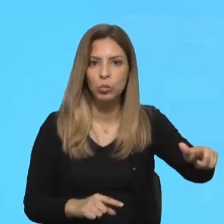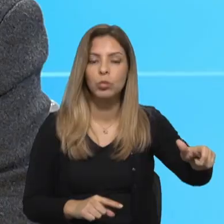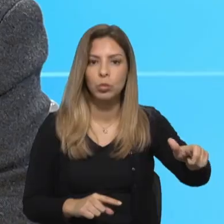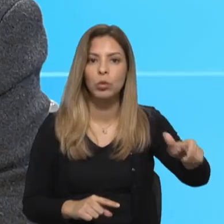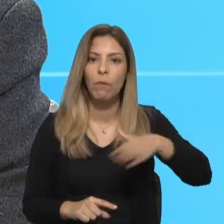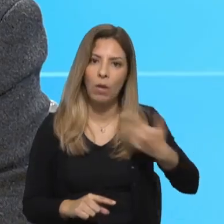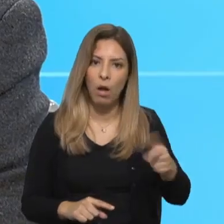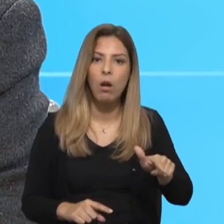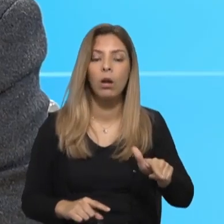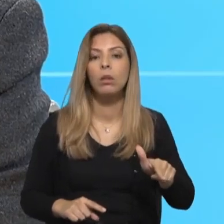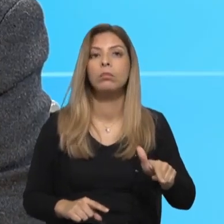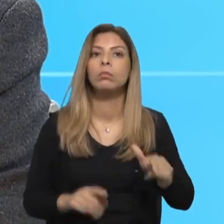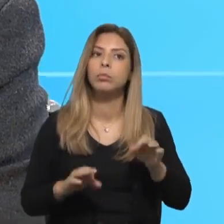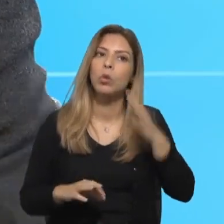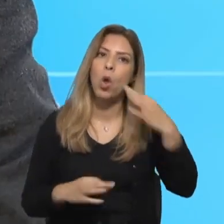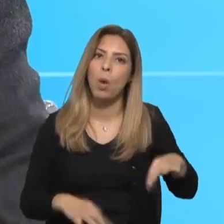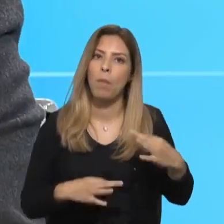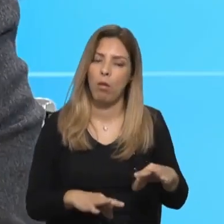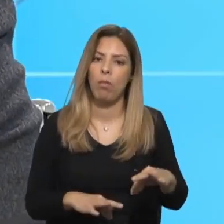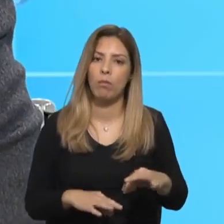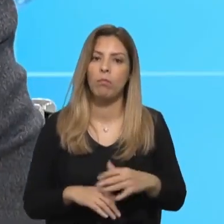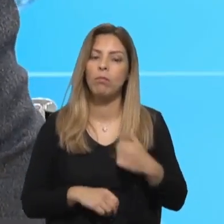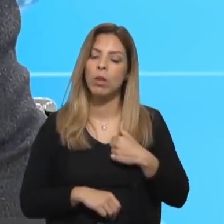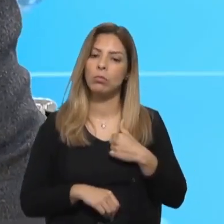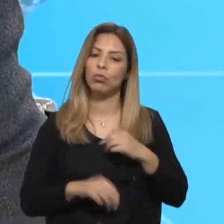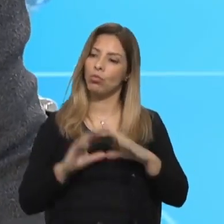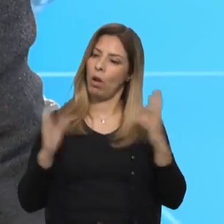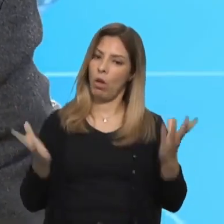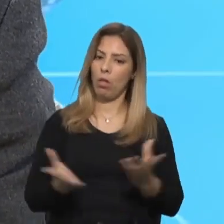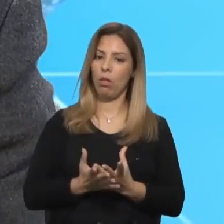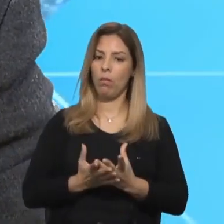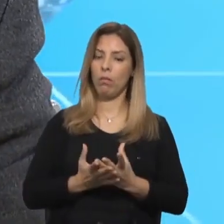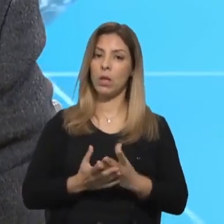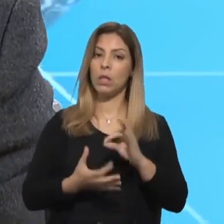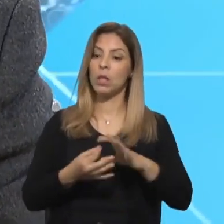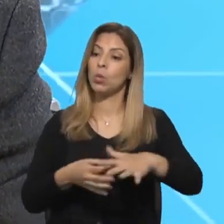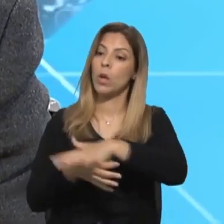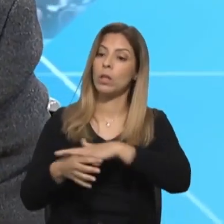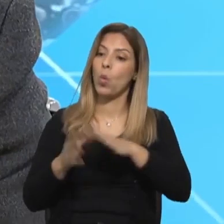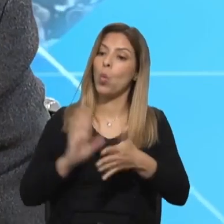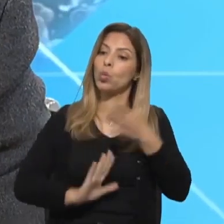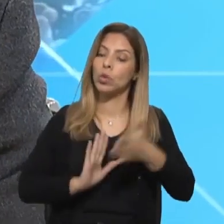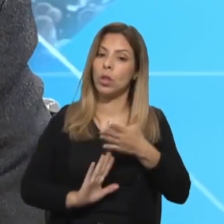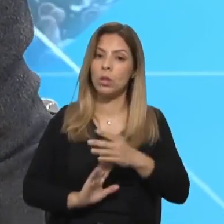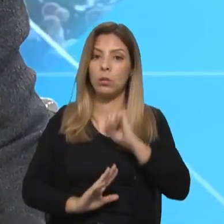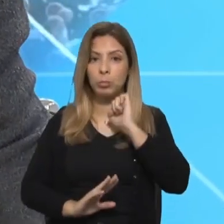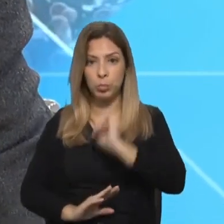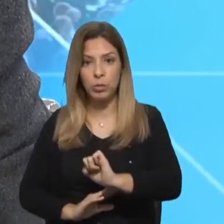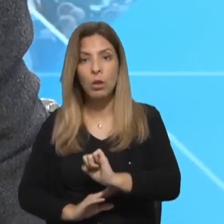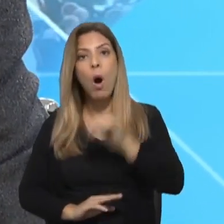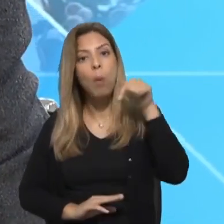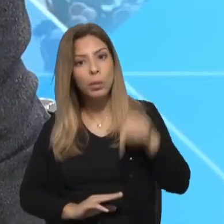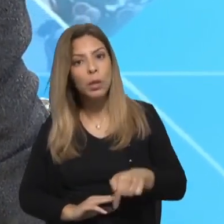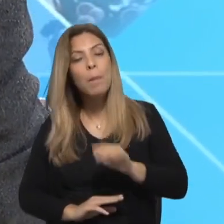nós temos que, no fundo, olhar para estas pessoas não apenas na sua situação de emergência concreta, imediata, que é